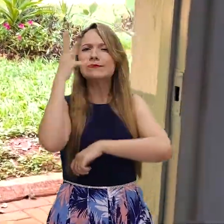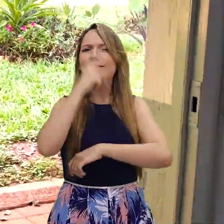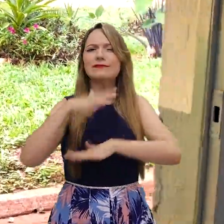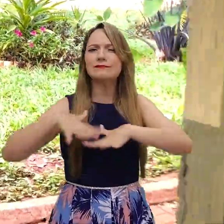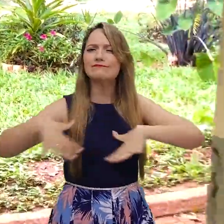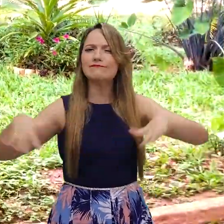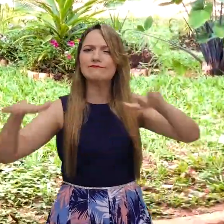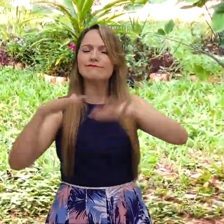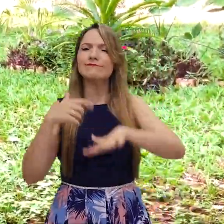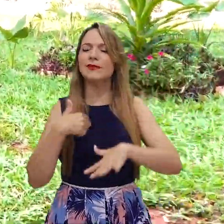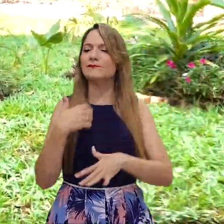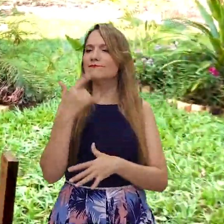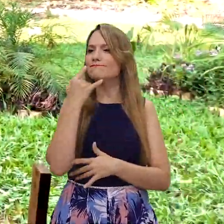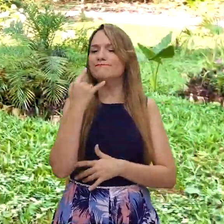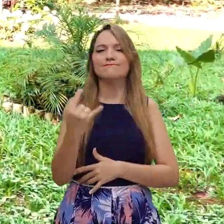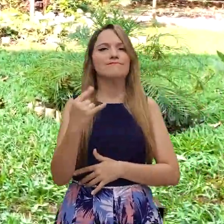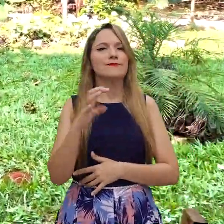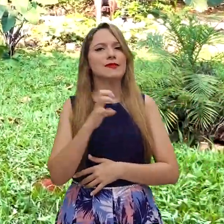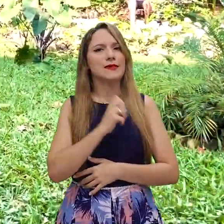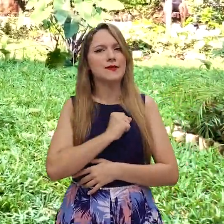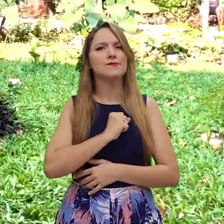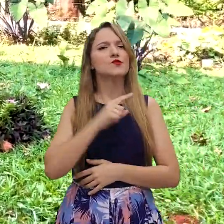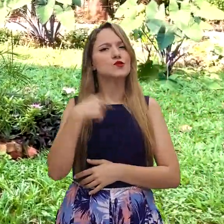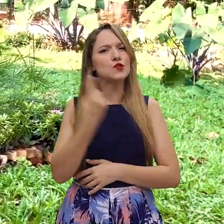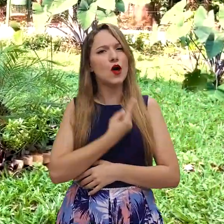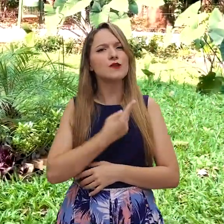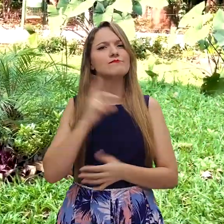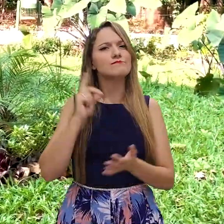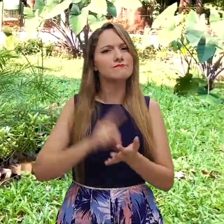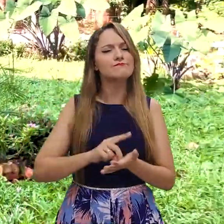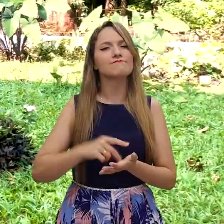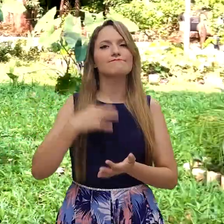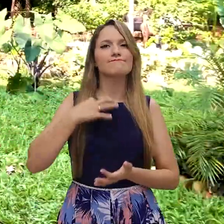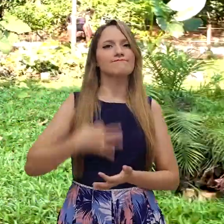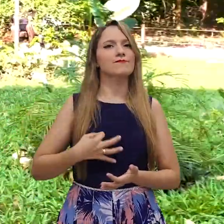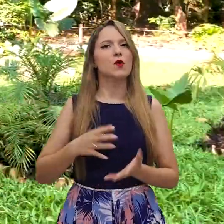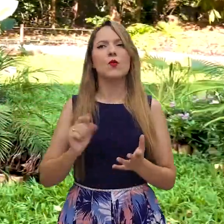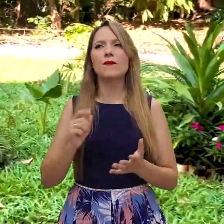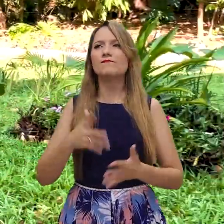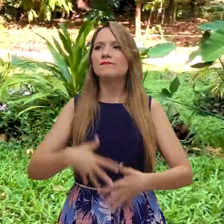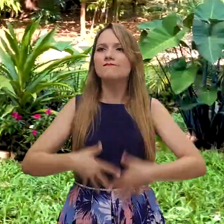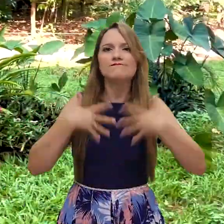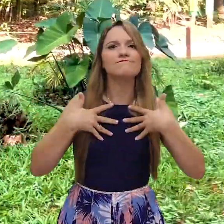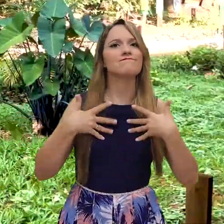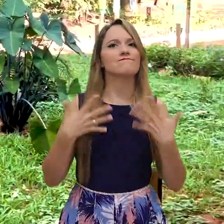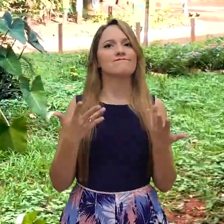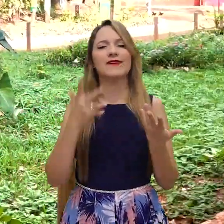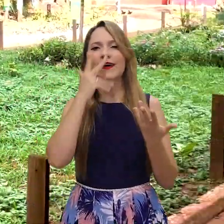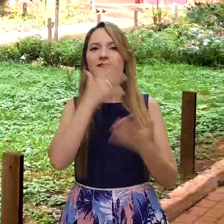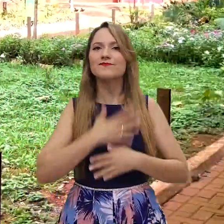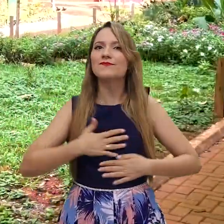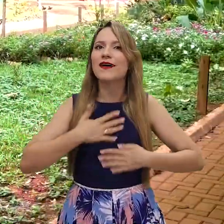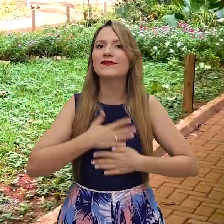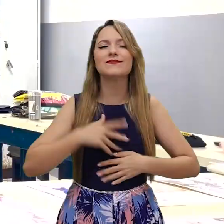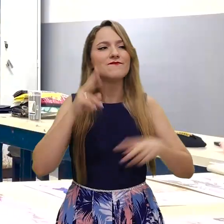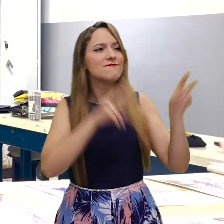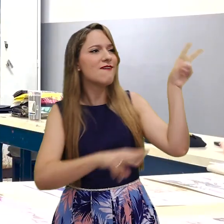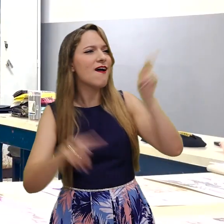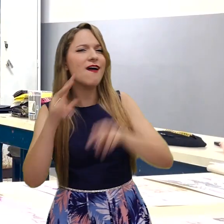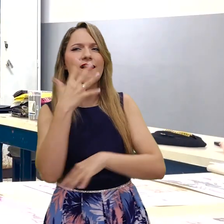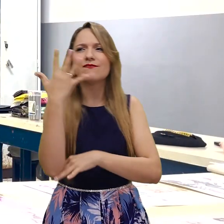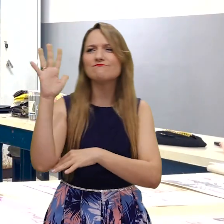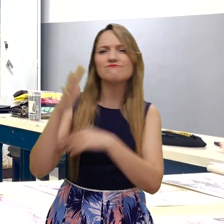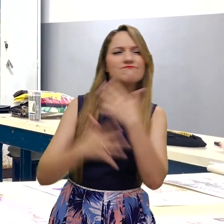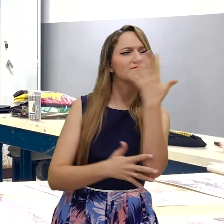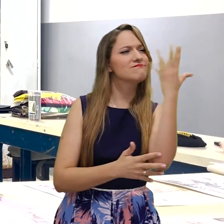é um privilégio muito grande a gente dar aula olhando para o verde do Bosque dos Buritis. Aqui eu